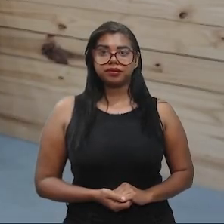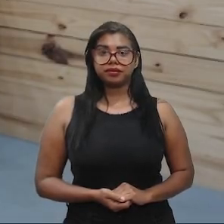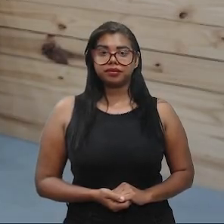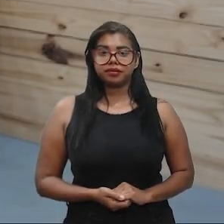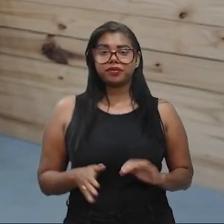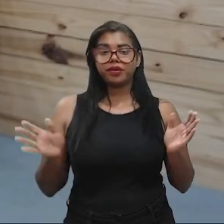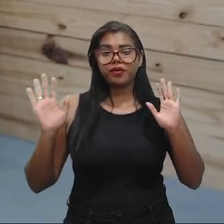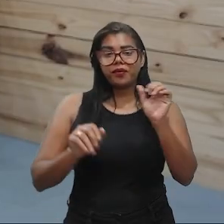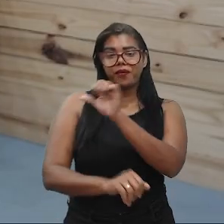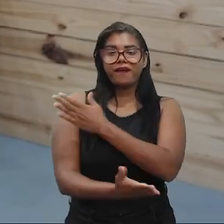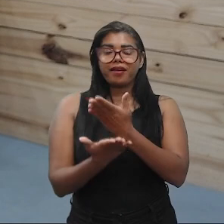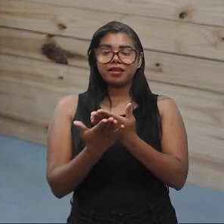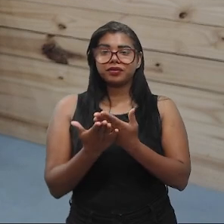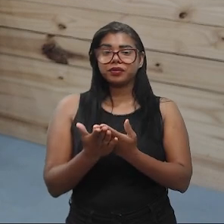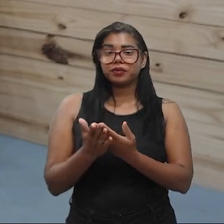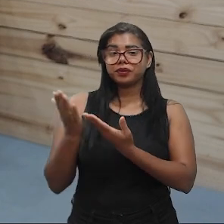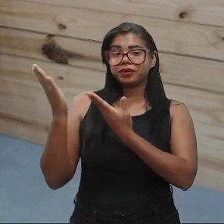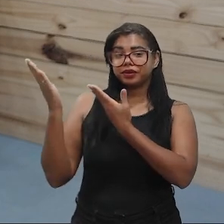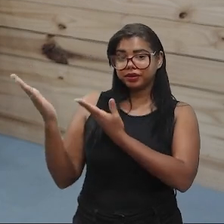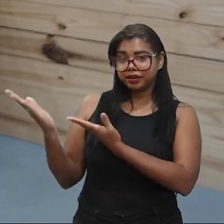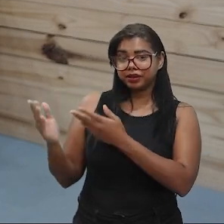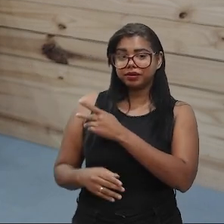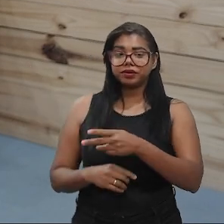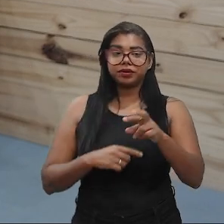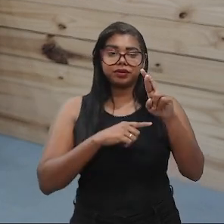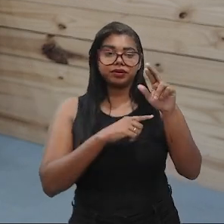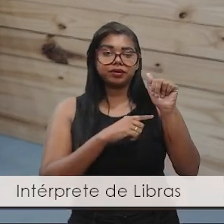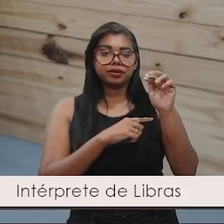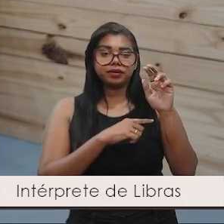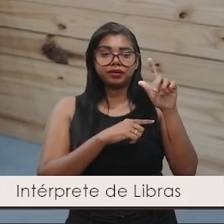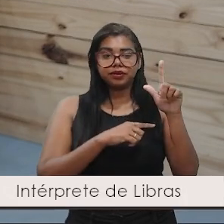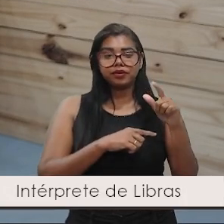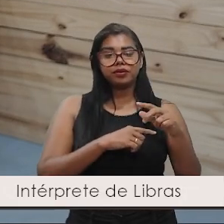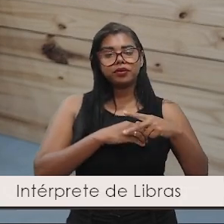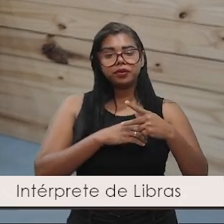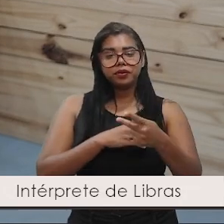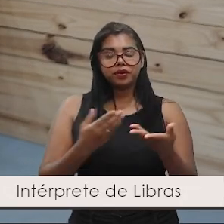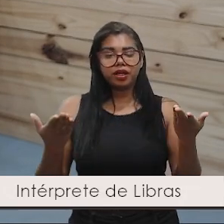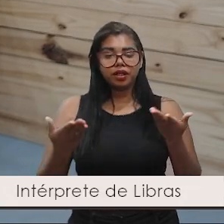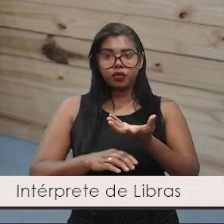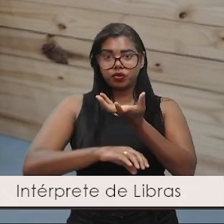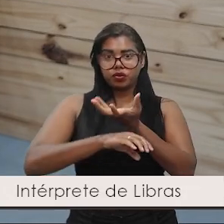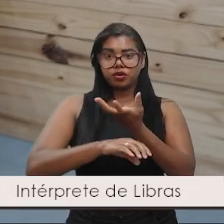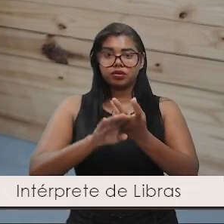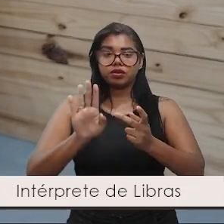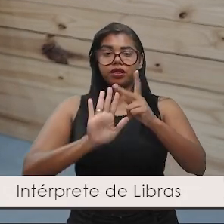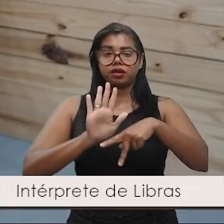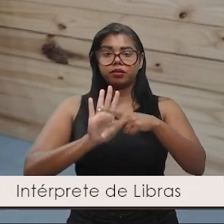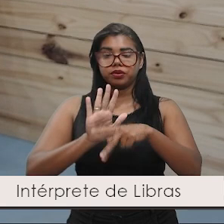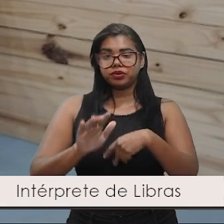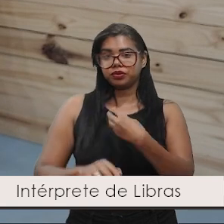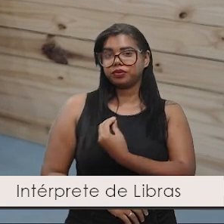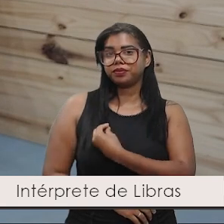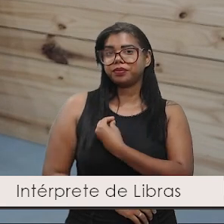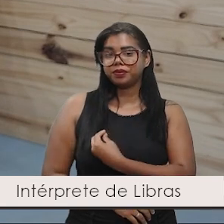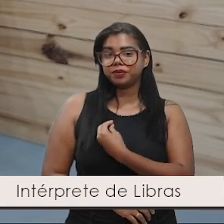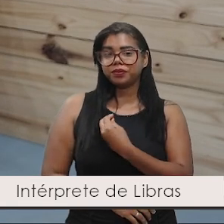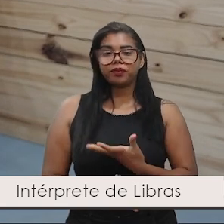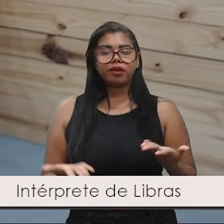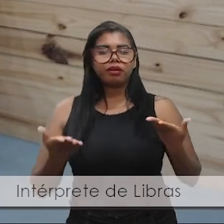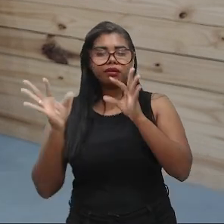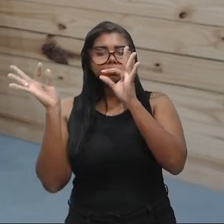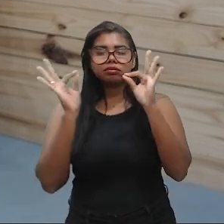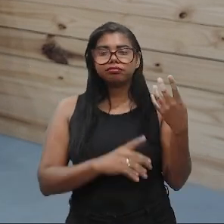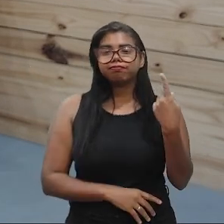Olá, estudante. Sou o professor Rafael Silva e hoje vamos dar continuidade à disciplina de Projeto de Vida. A gente vai ver